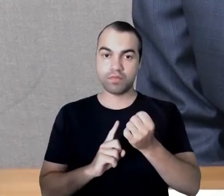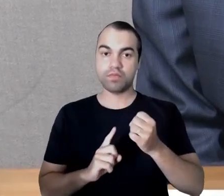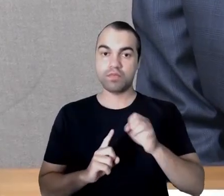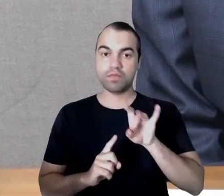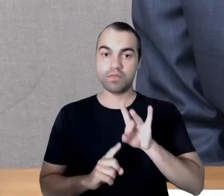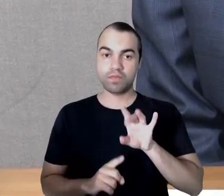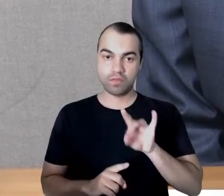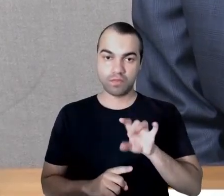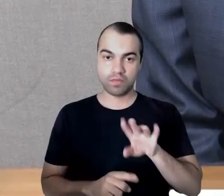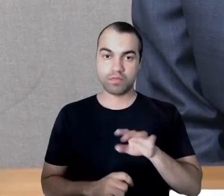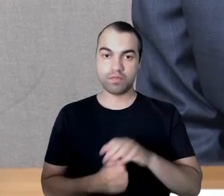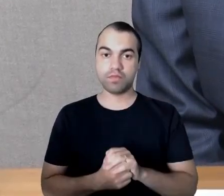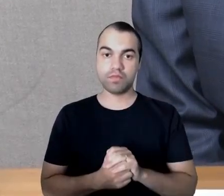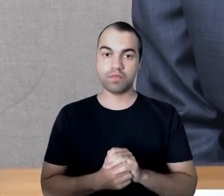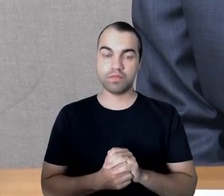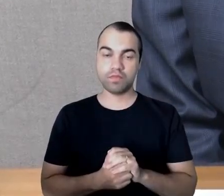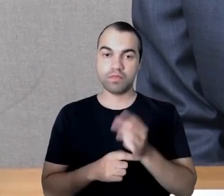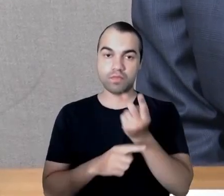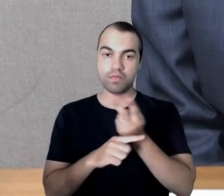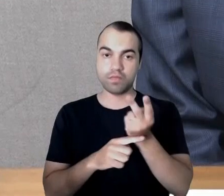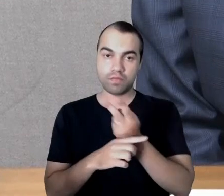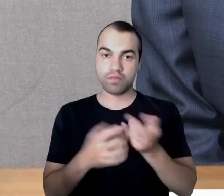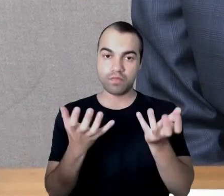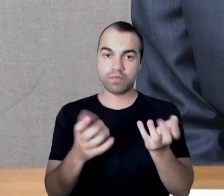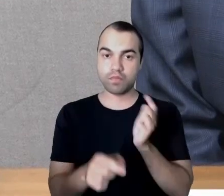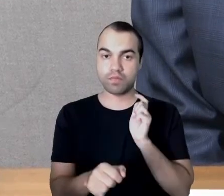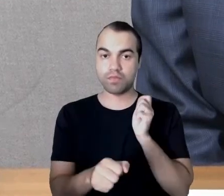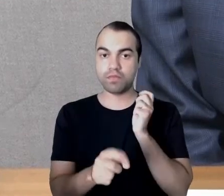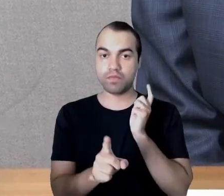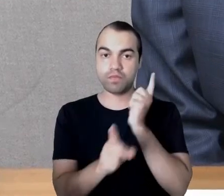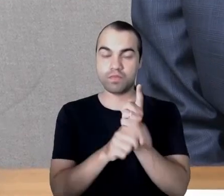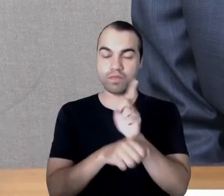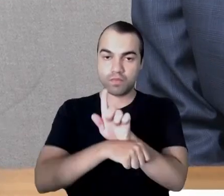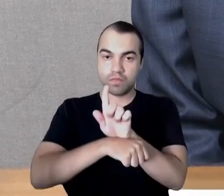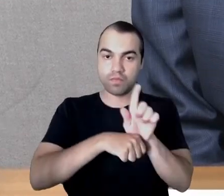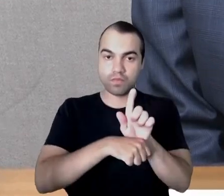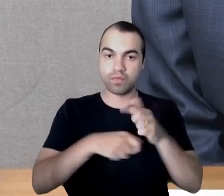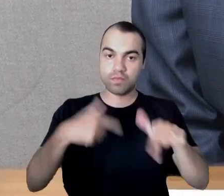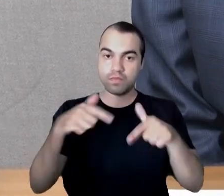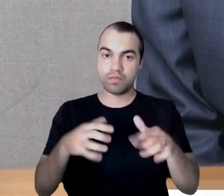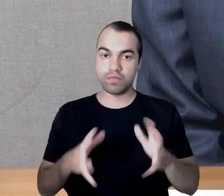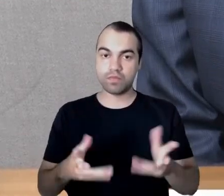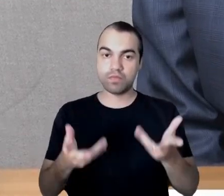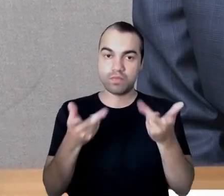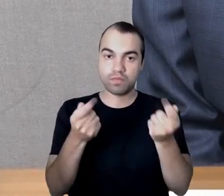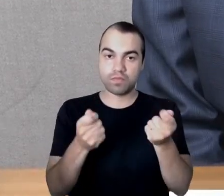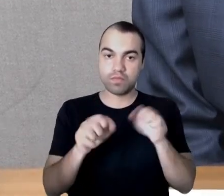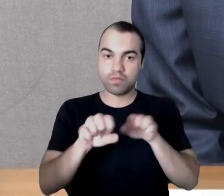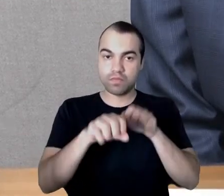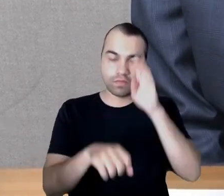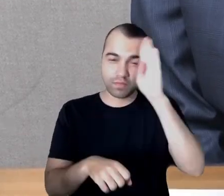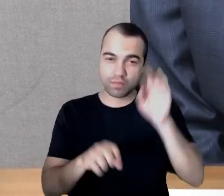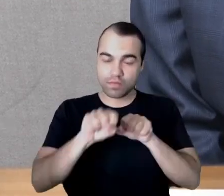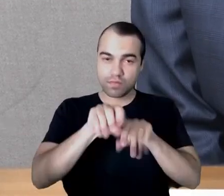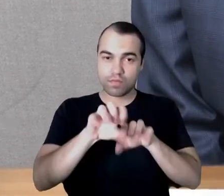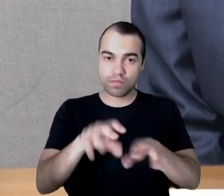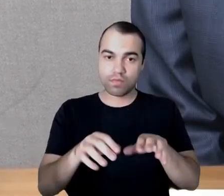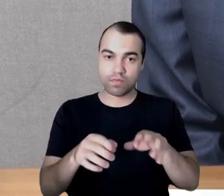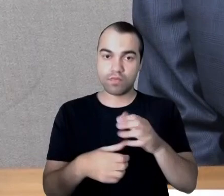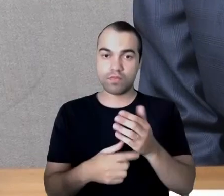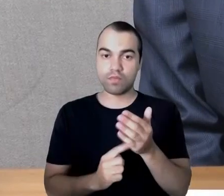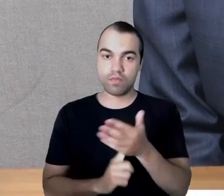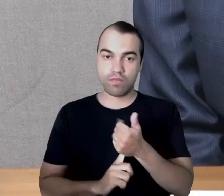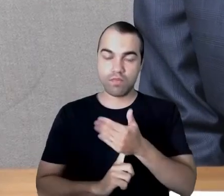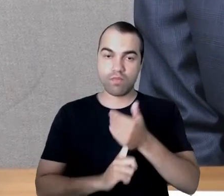uma prestação de serviços públicos de excelência especialmente nas áreas de Educação Ciência e Tecnologia e inovação saúde e segurança